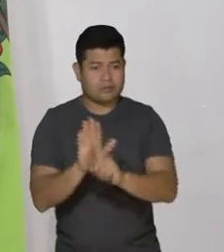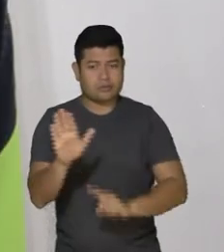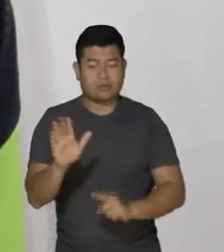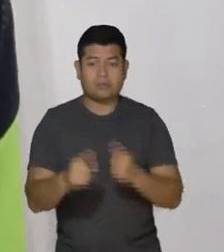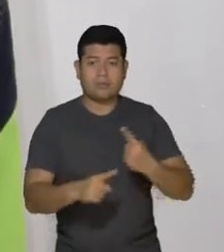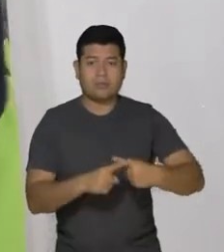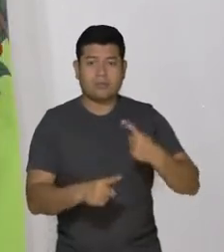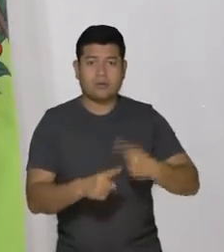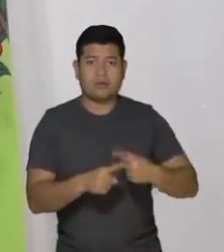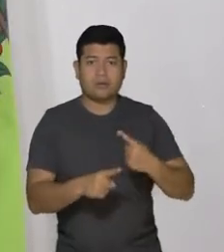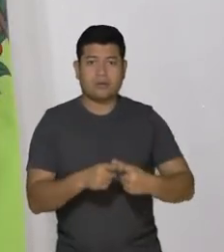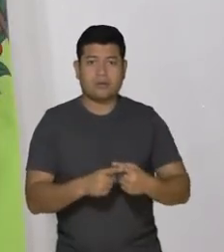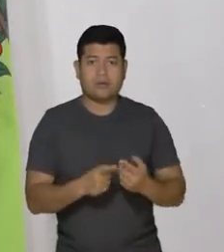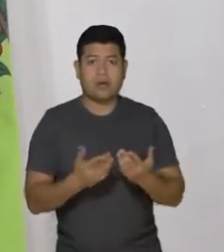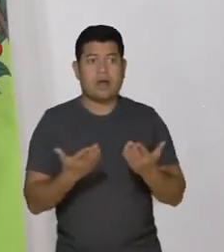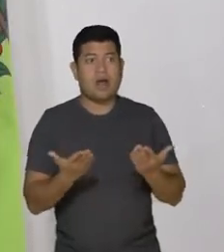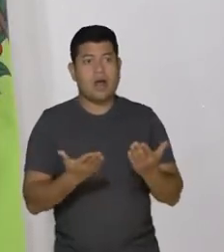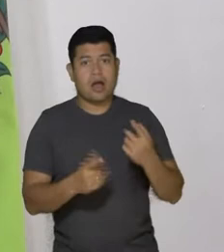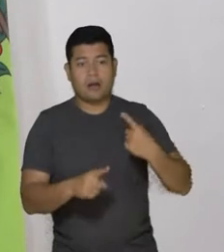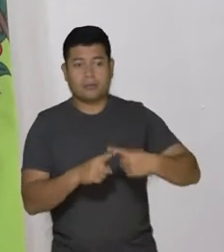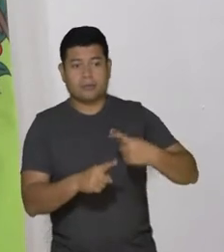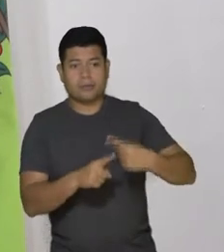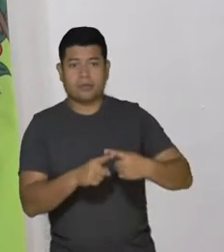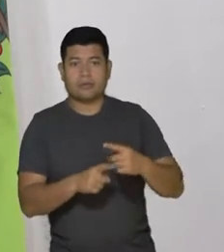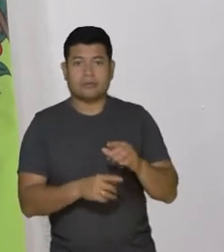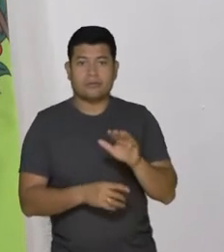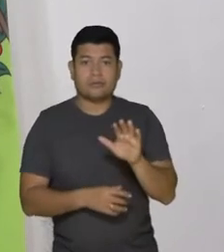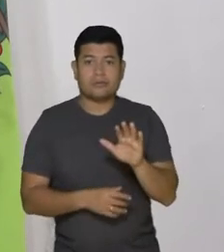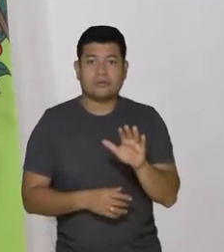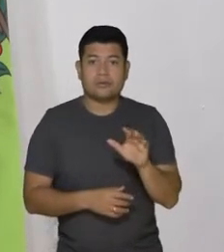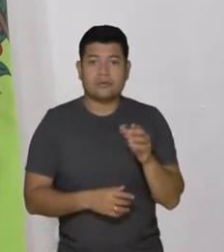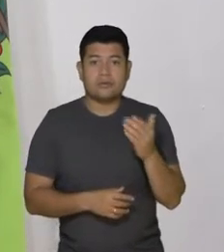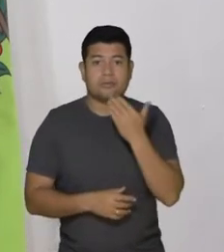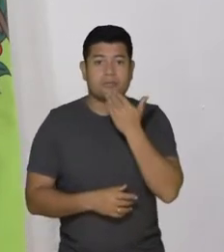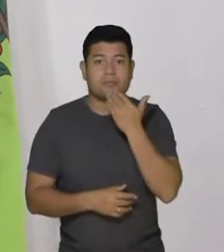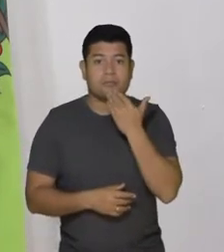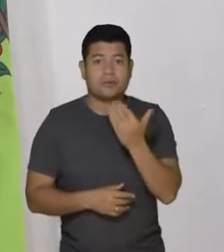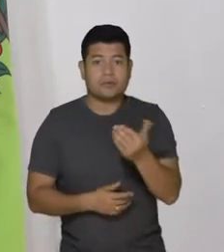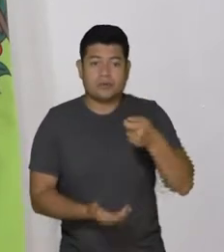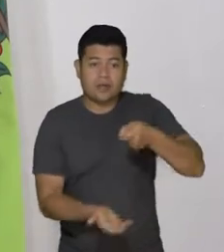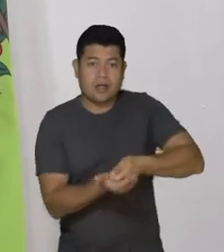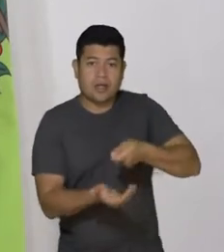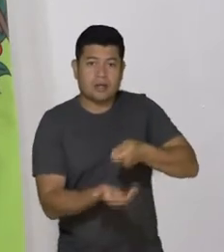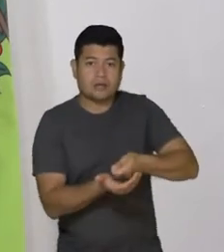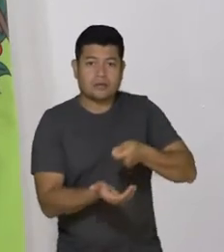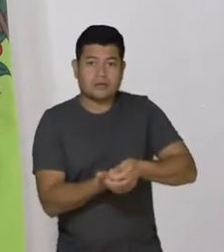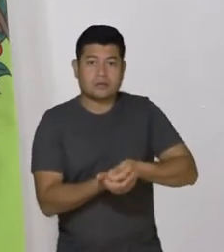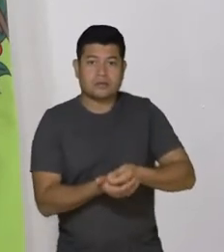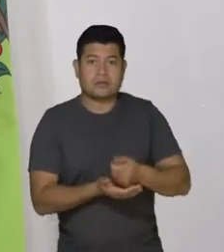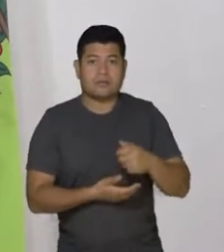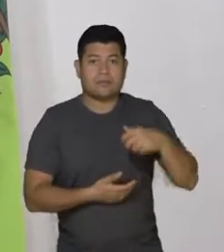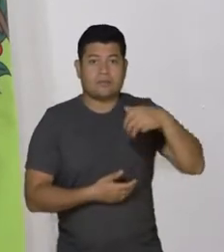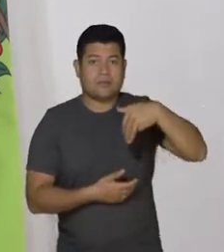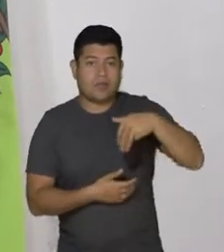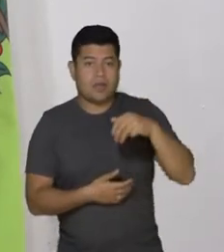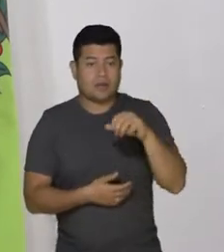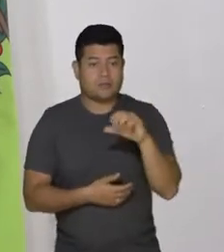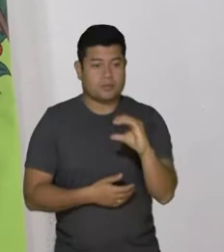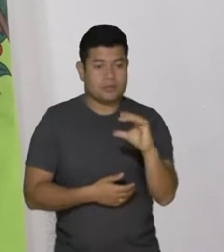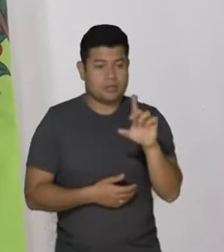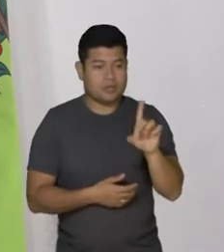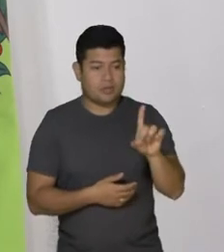só o o pedido exigia esse tal do mcda